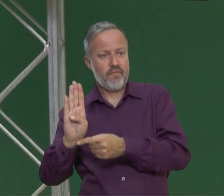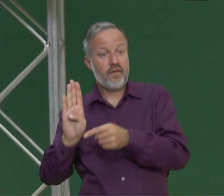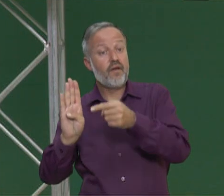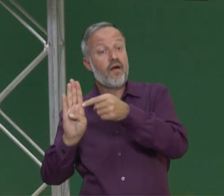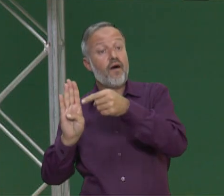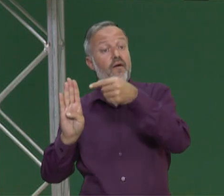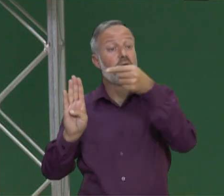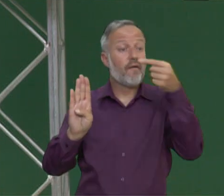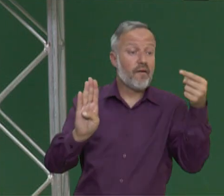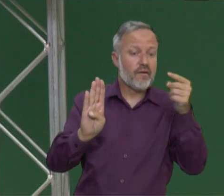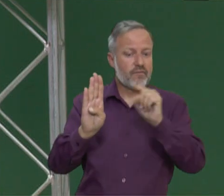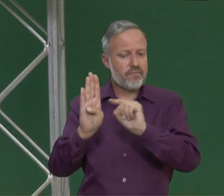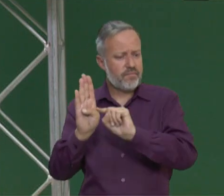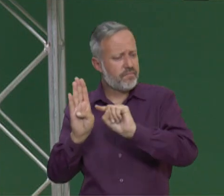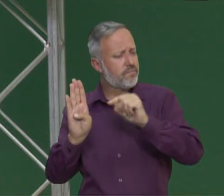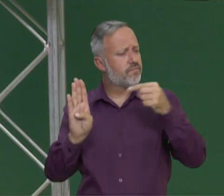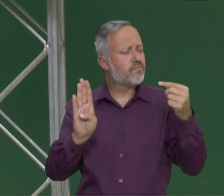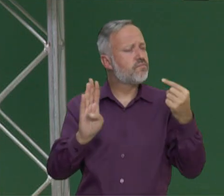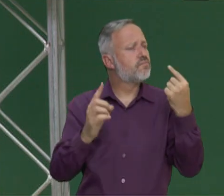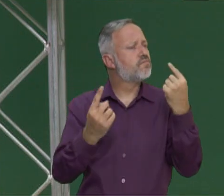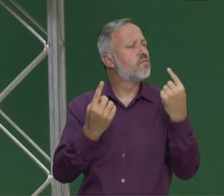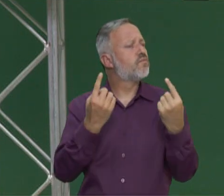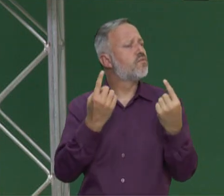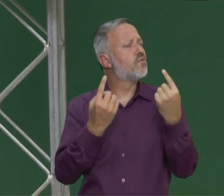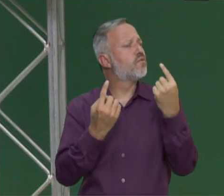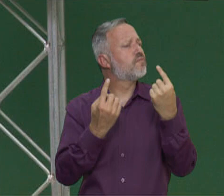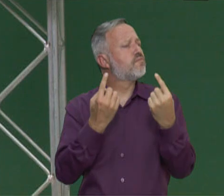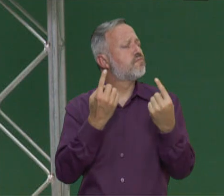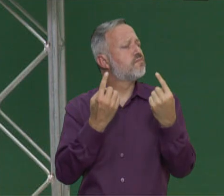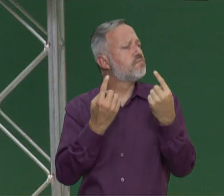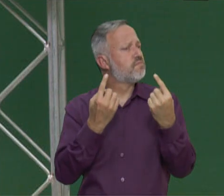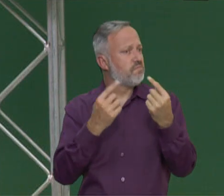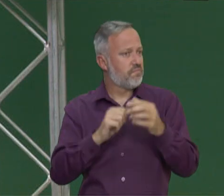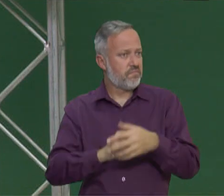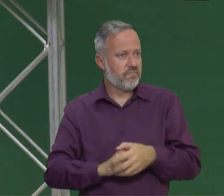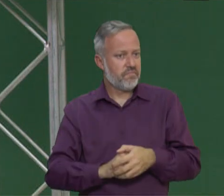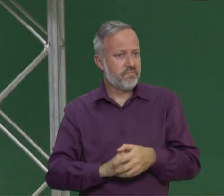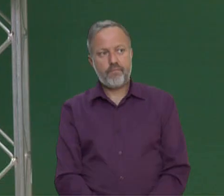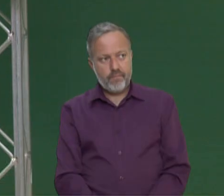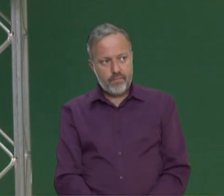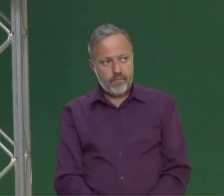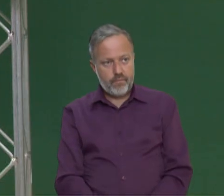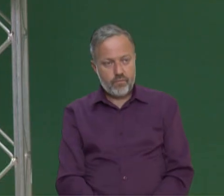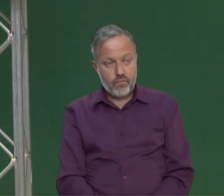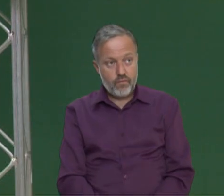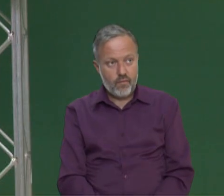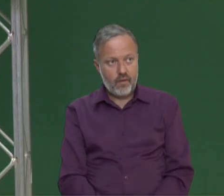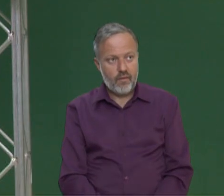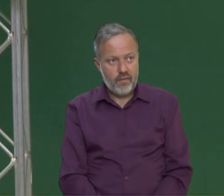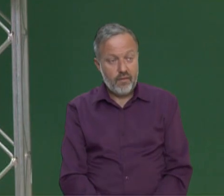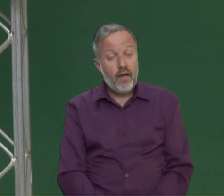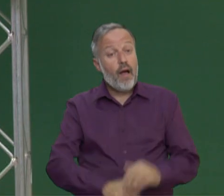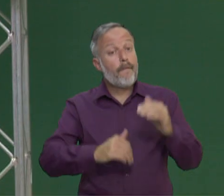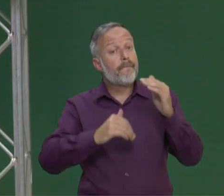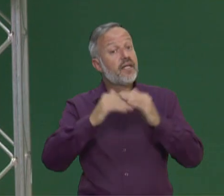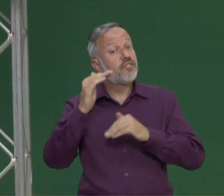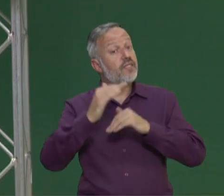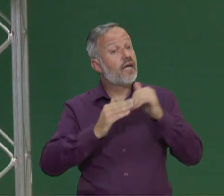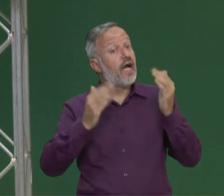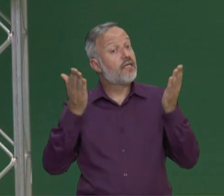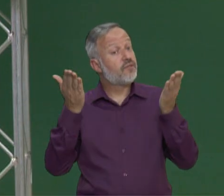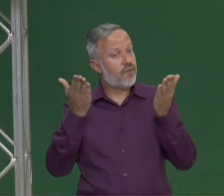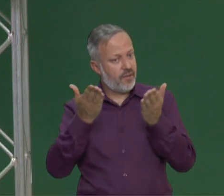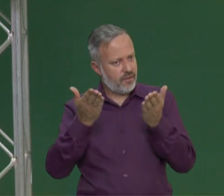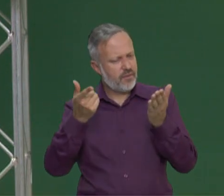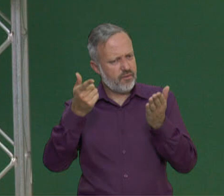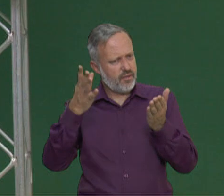completa corretamente para que a sentença faça sentido em inglês. Practice time. Vamos praticar para